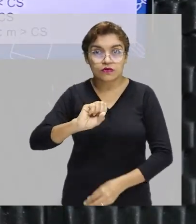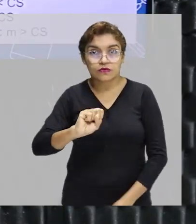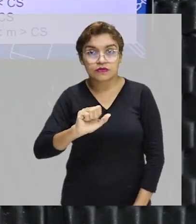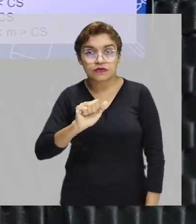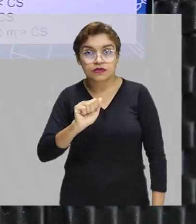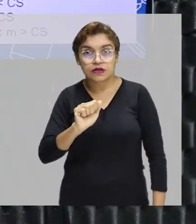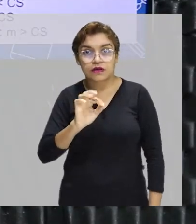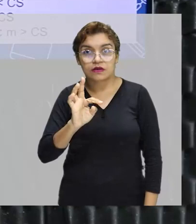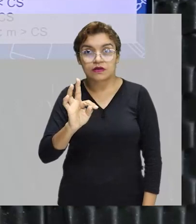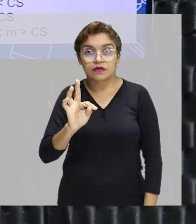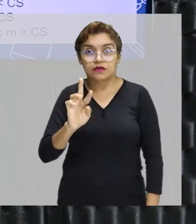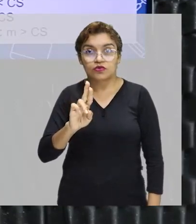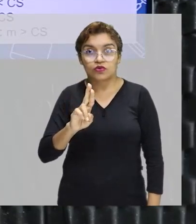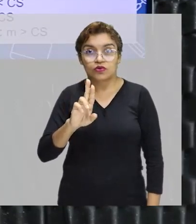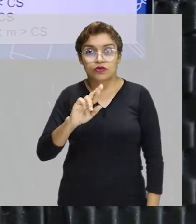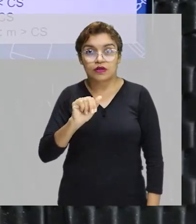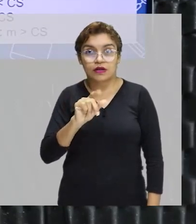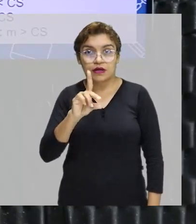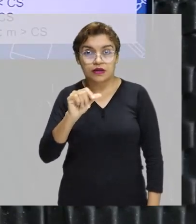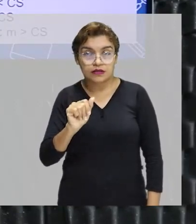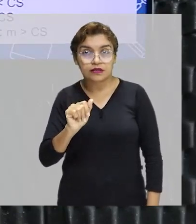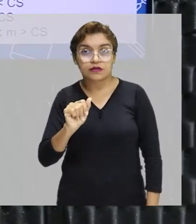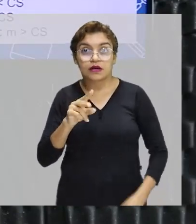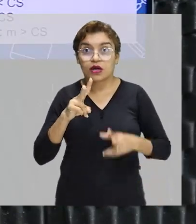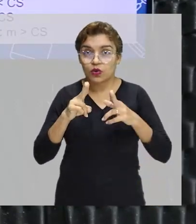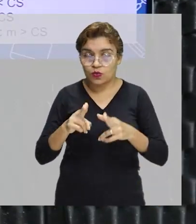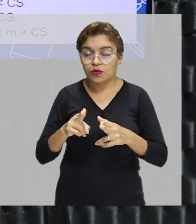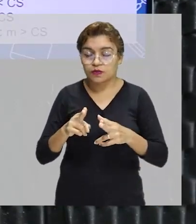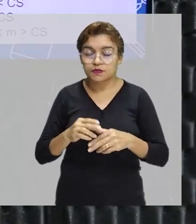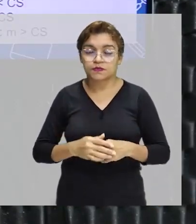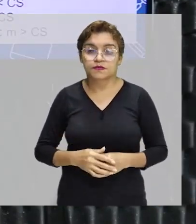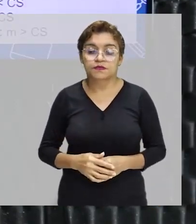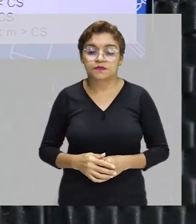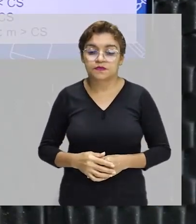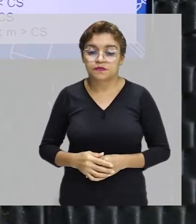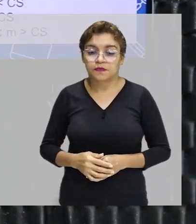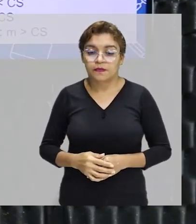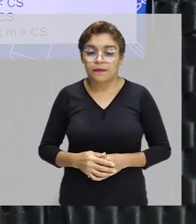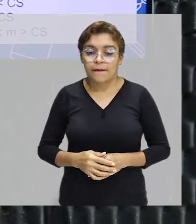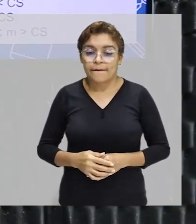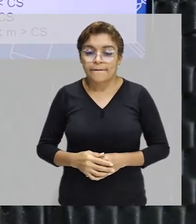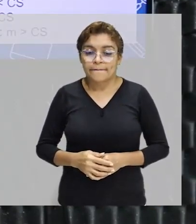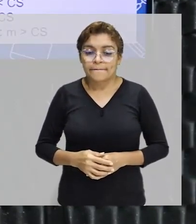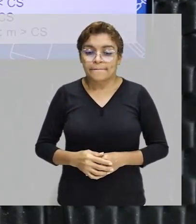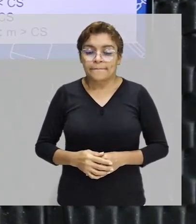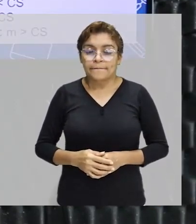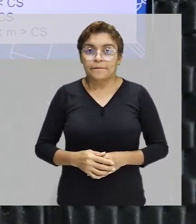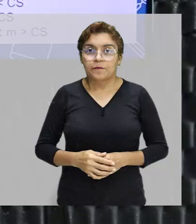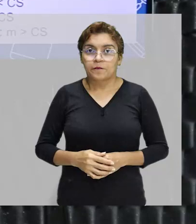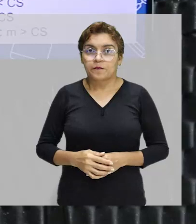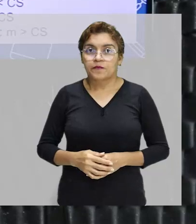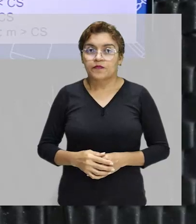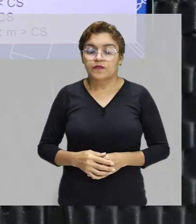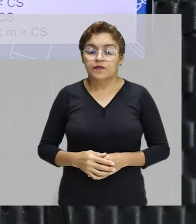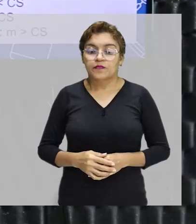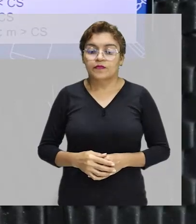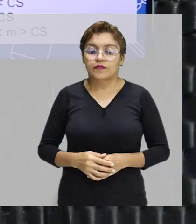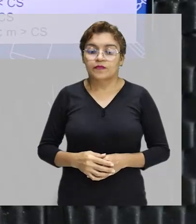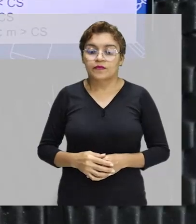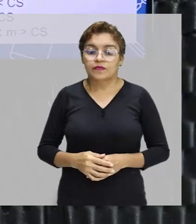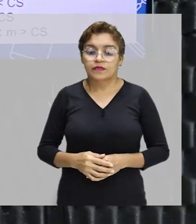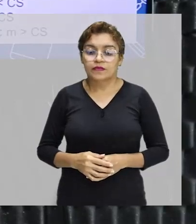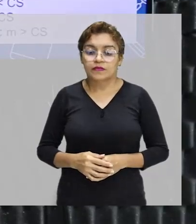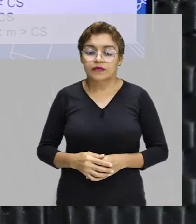quantidade dissolvida é igual ao coeficiente, solução saturada, com corpo